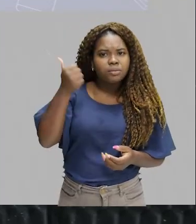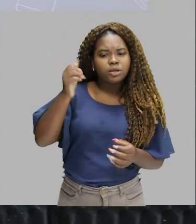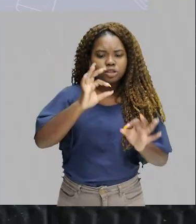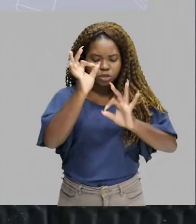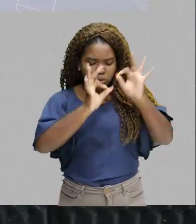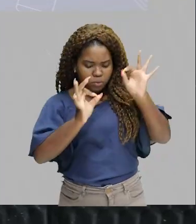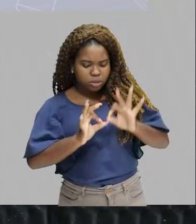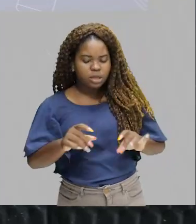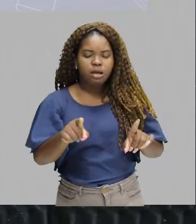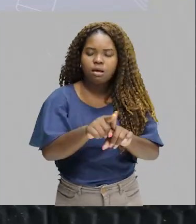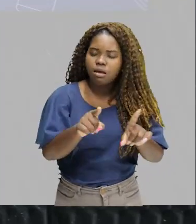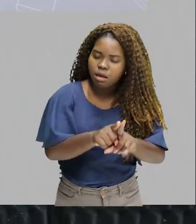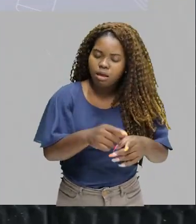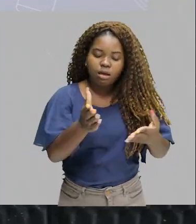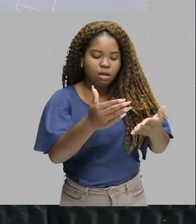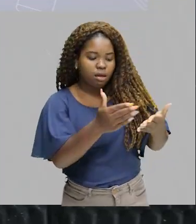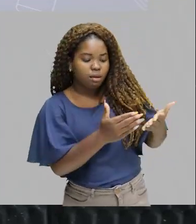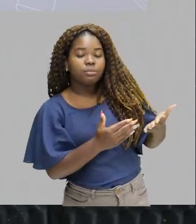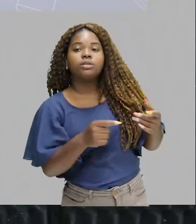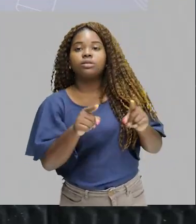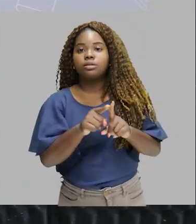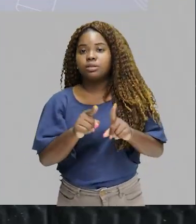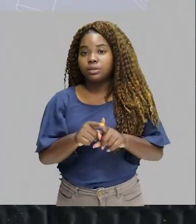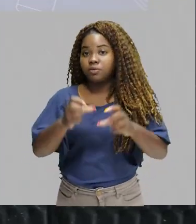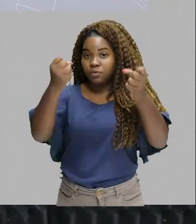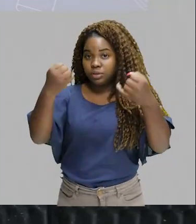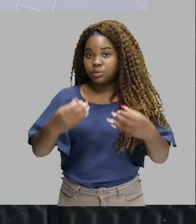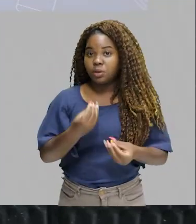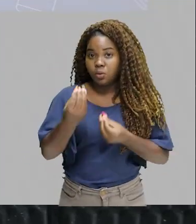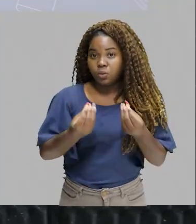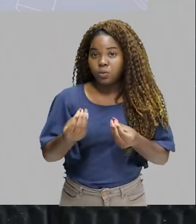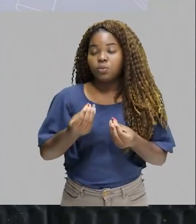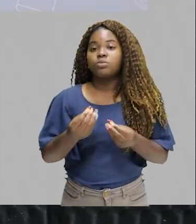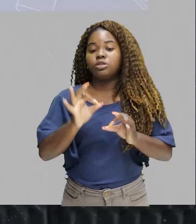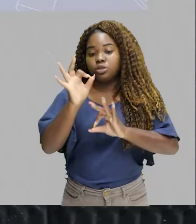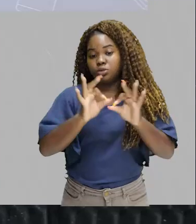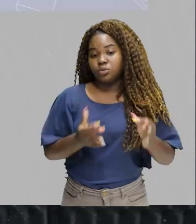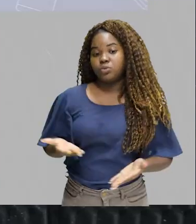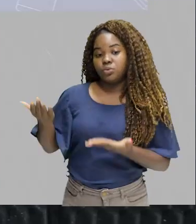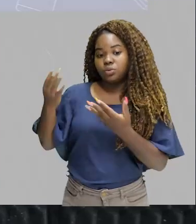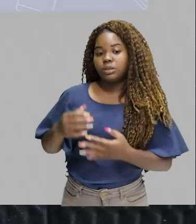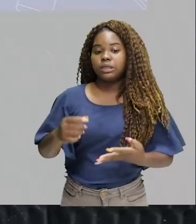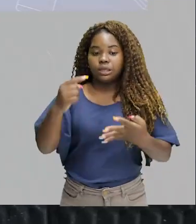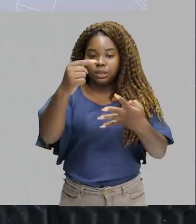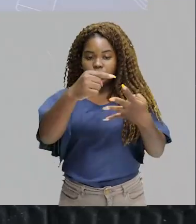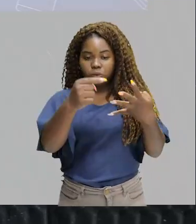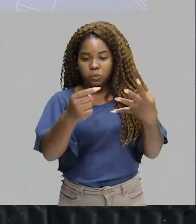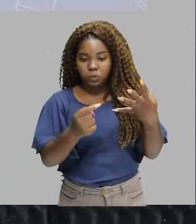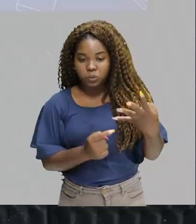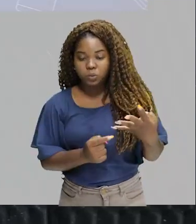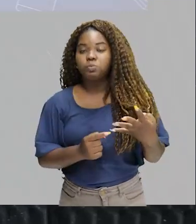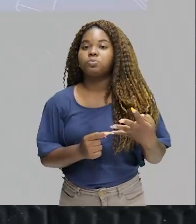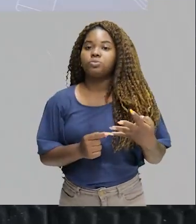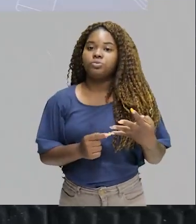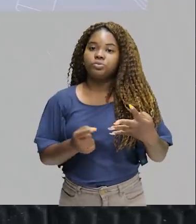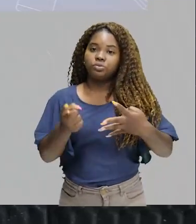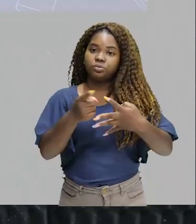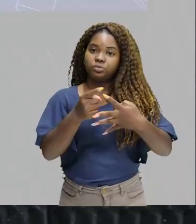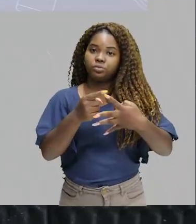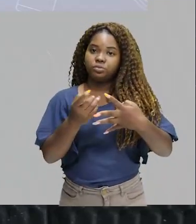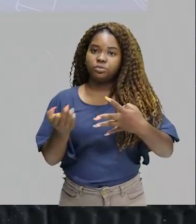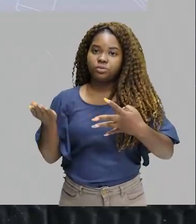no caderno também, eu vou dizer como é que essa aula está dividida hoje. A aula está dividida em 4 tópicos.